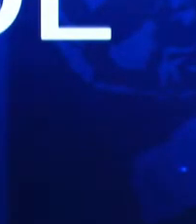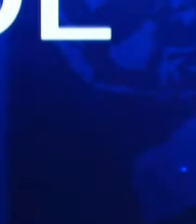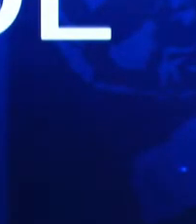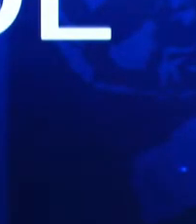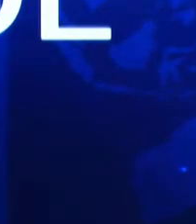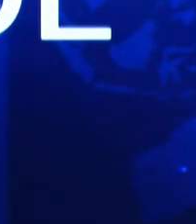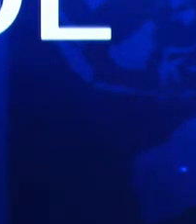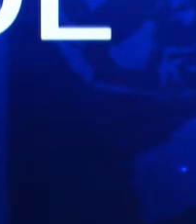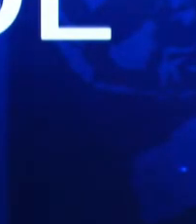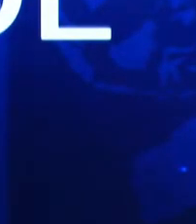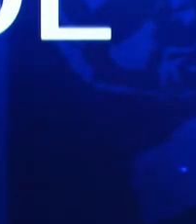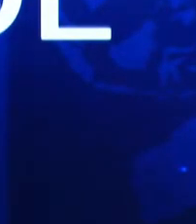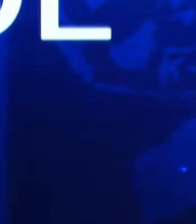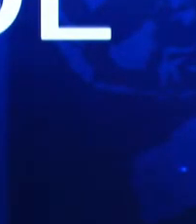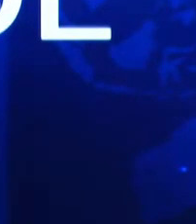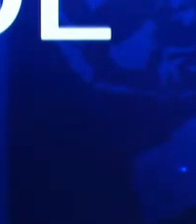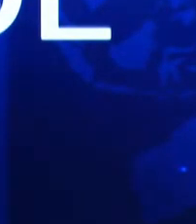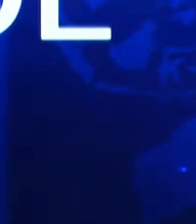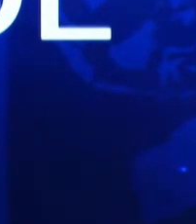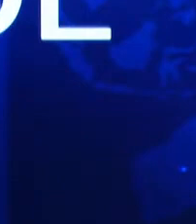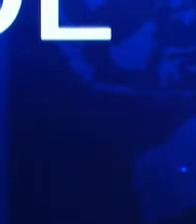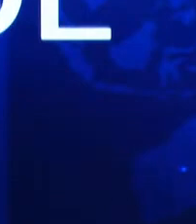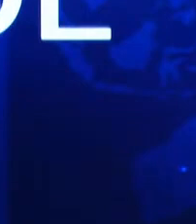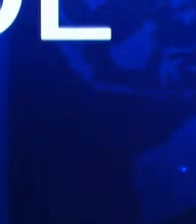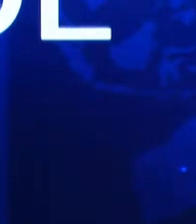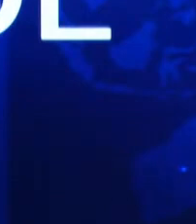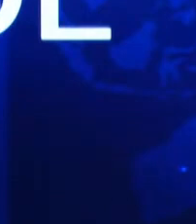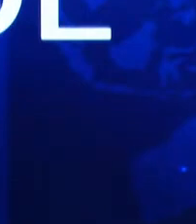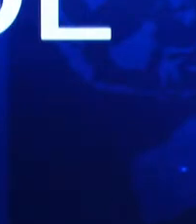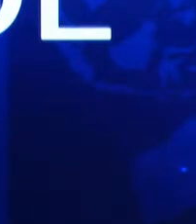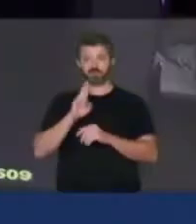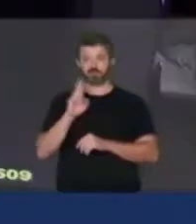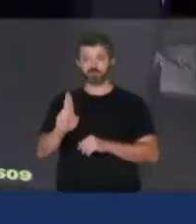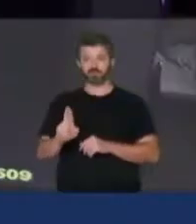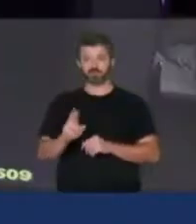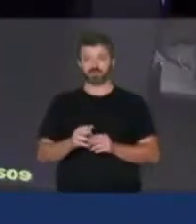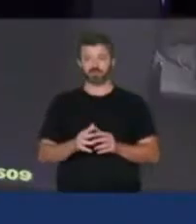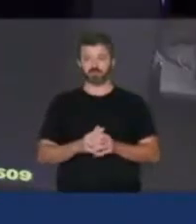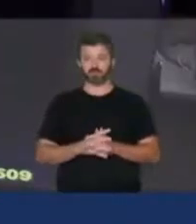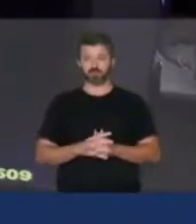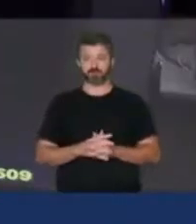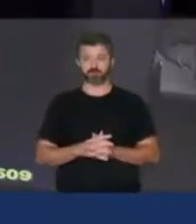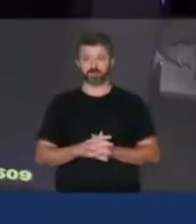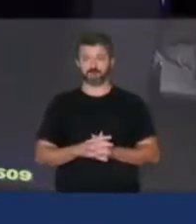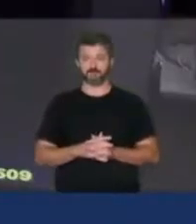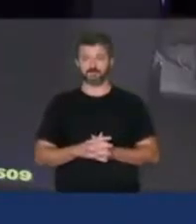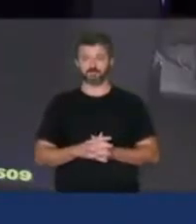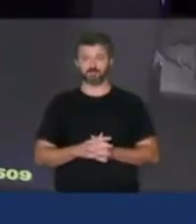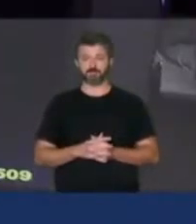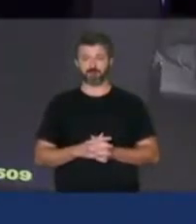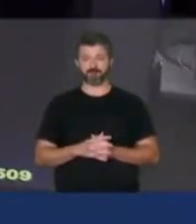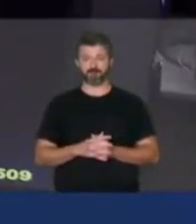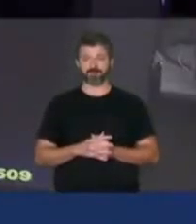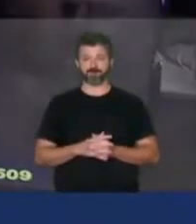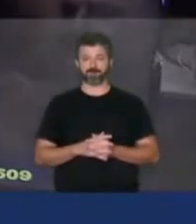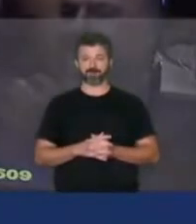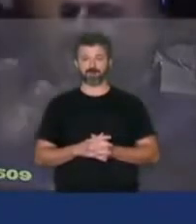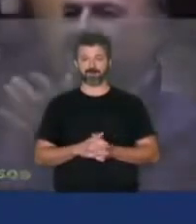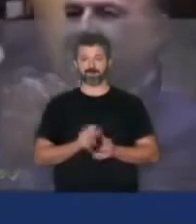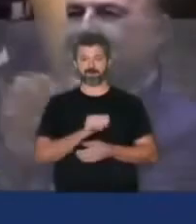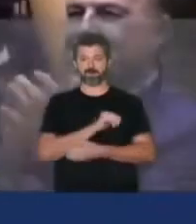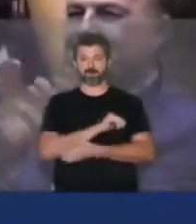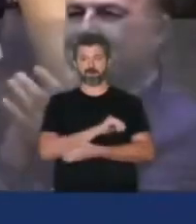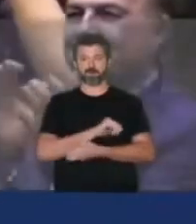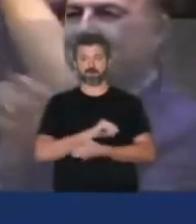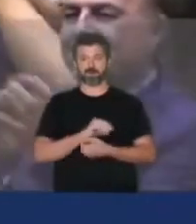Federal. Arthur Lira e Rodrigo Pacheco foram reeleitos. A reeleição para a presidência da Câmara